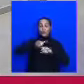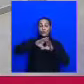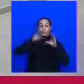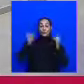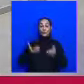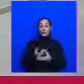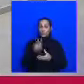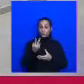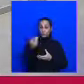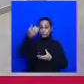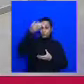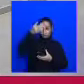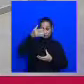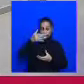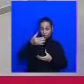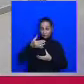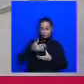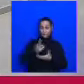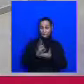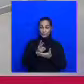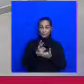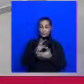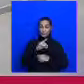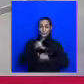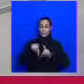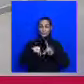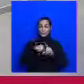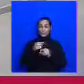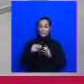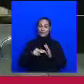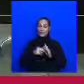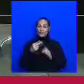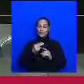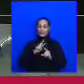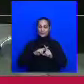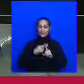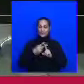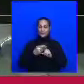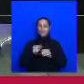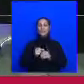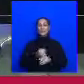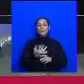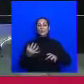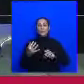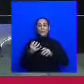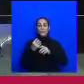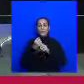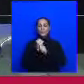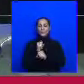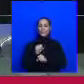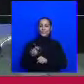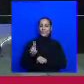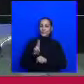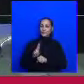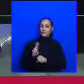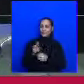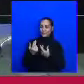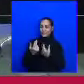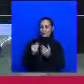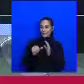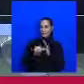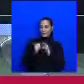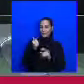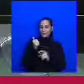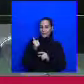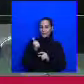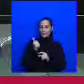número 2, ou seja, do mesmo globo, para a realização do segundo sorteio da dupla Sena, que possui o mesmo universo de números do